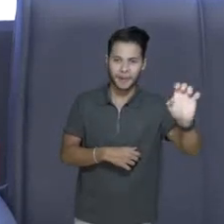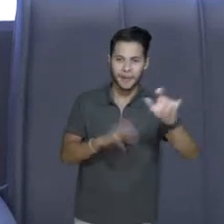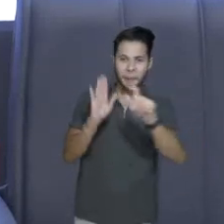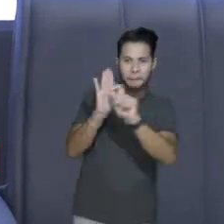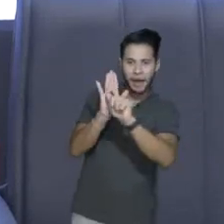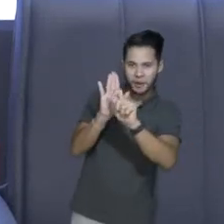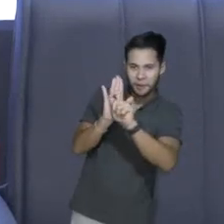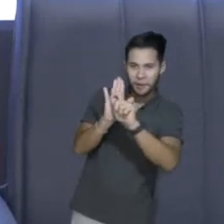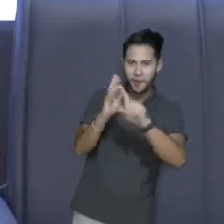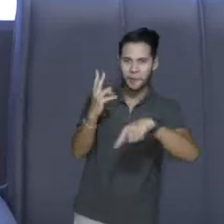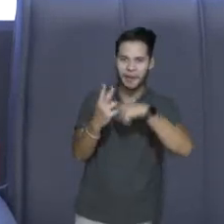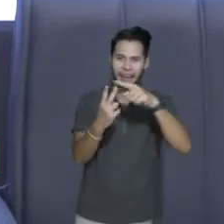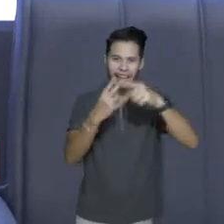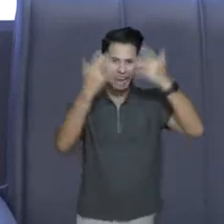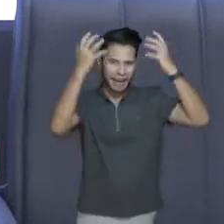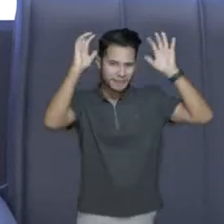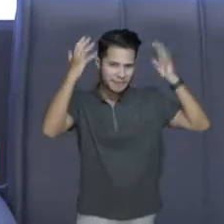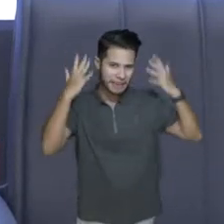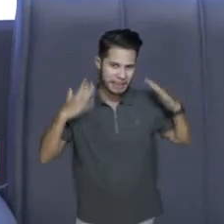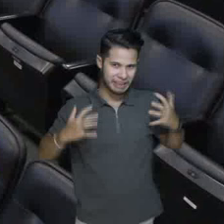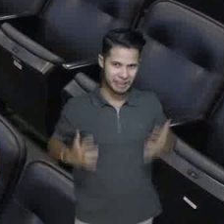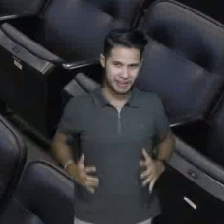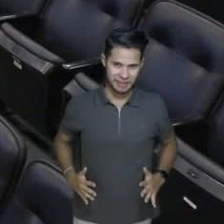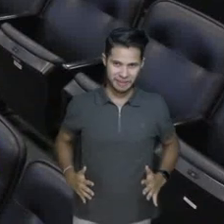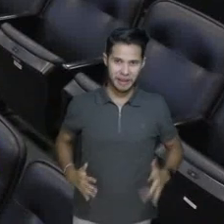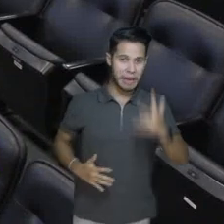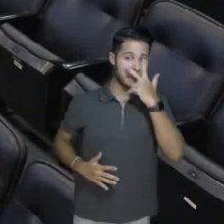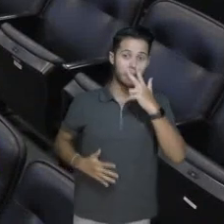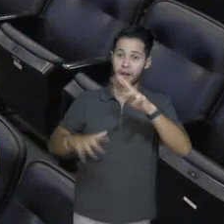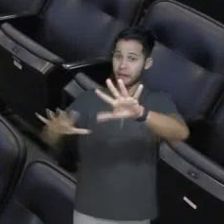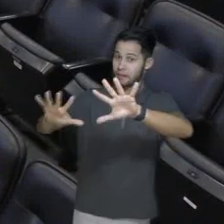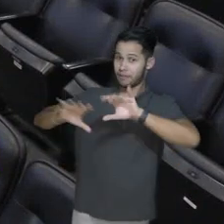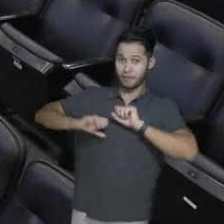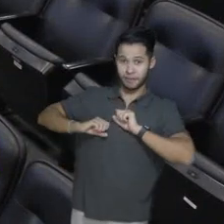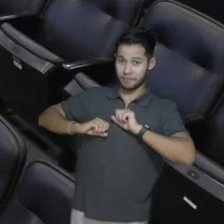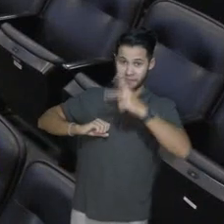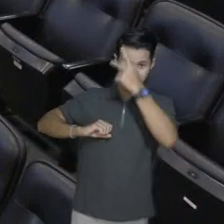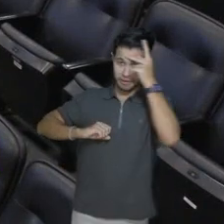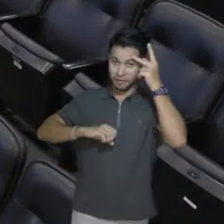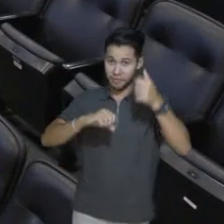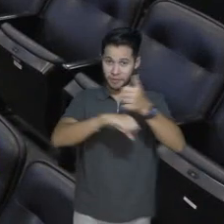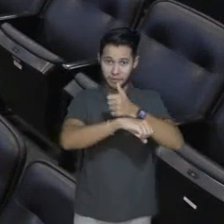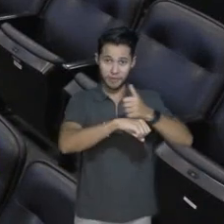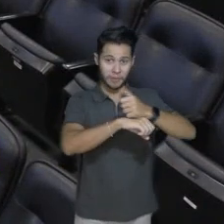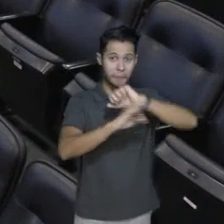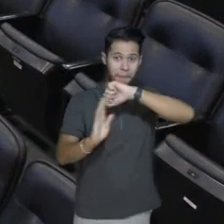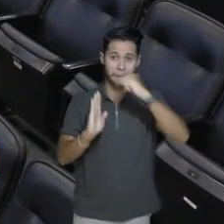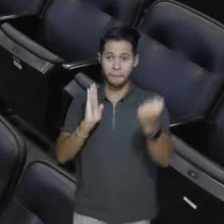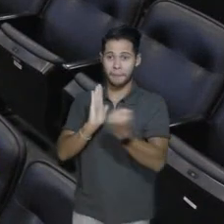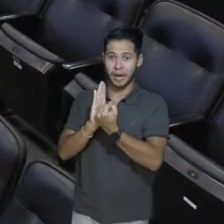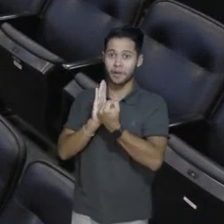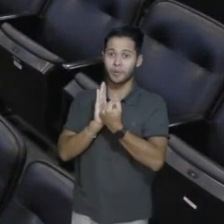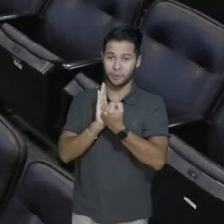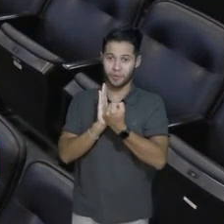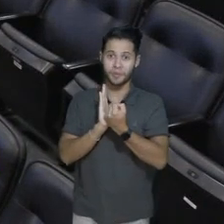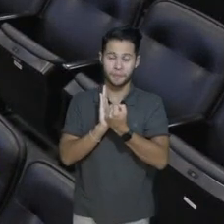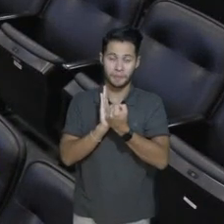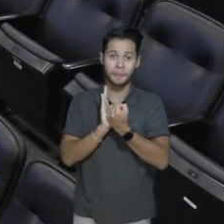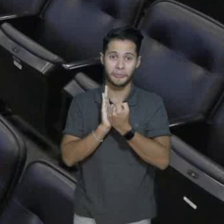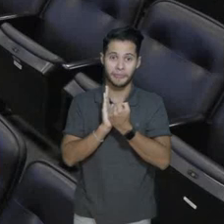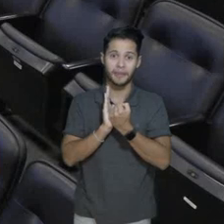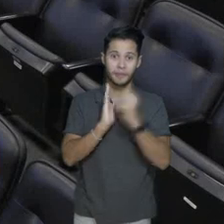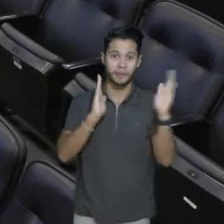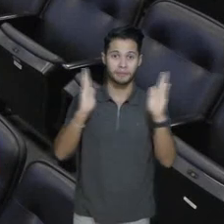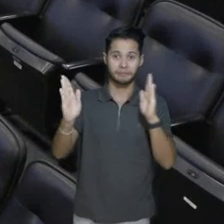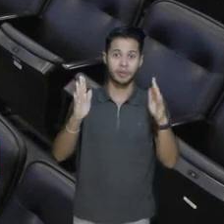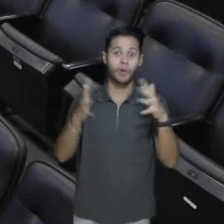e a gente carregou essa imagem por muito tempo grandes episódios marcaram a nossa trajetória sendo confundida